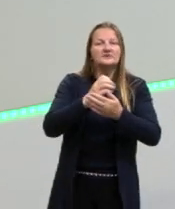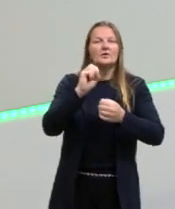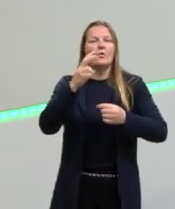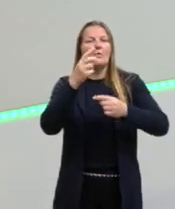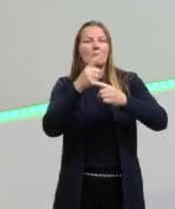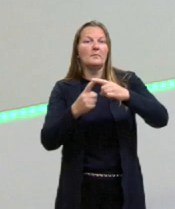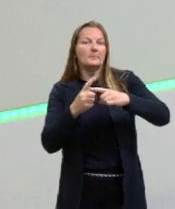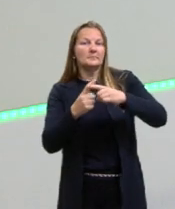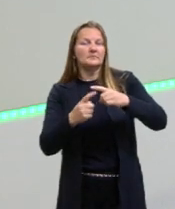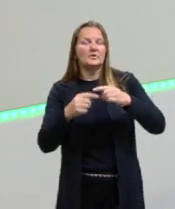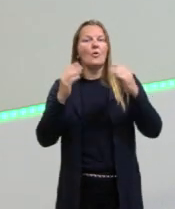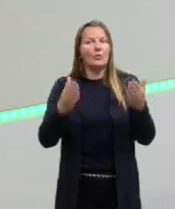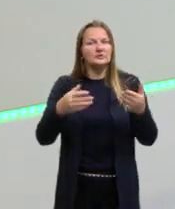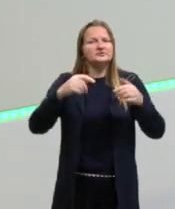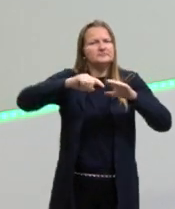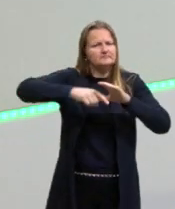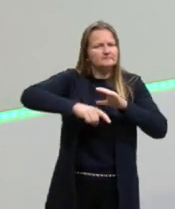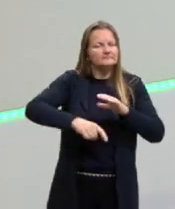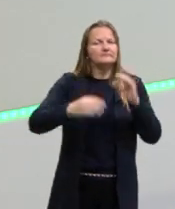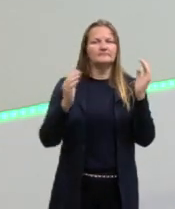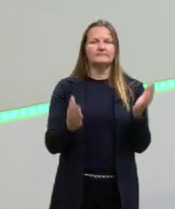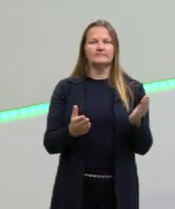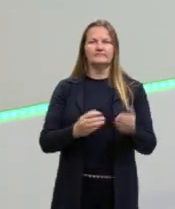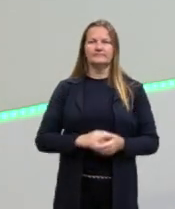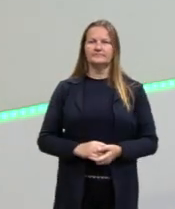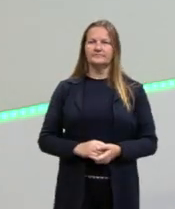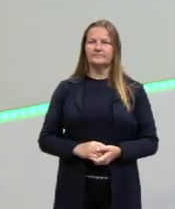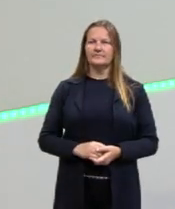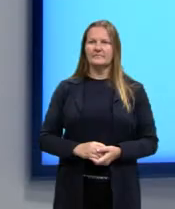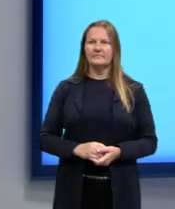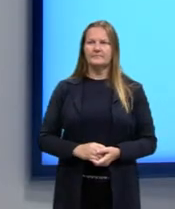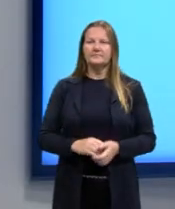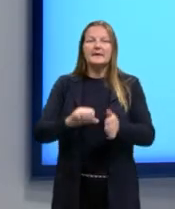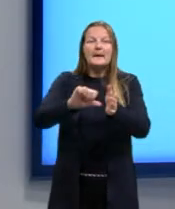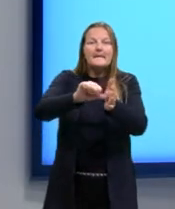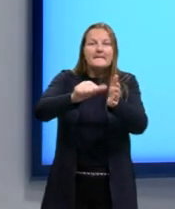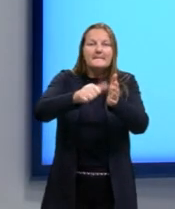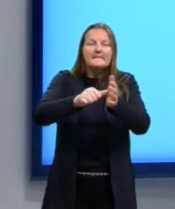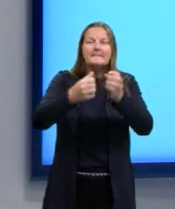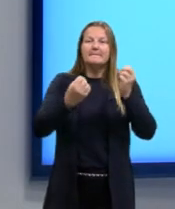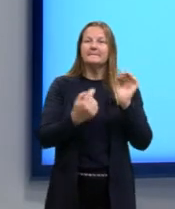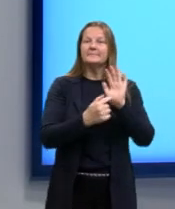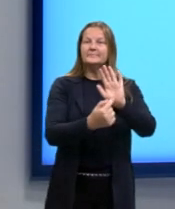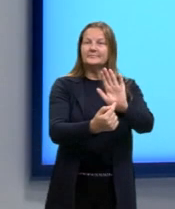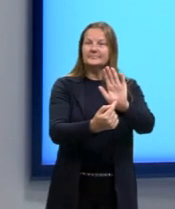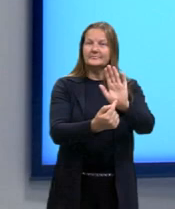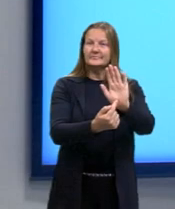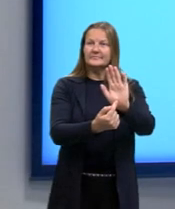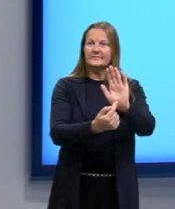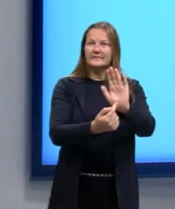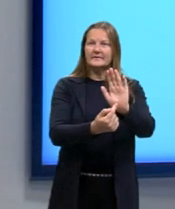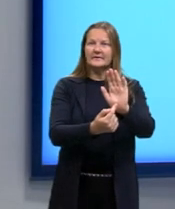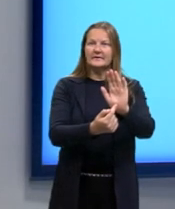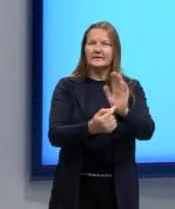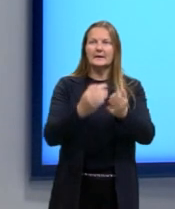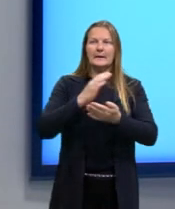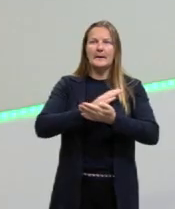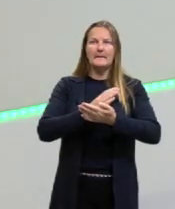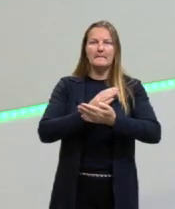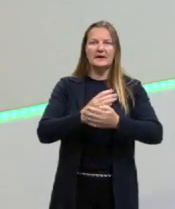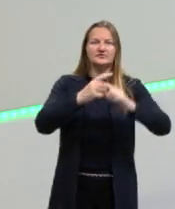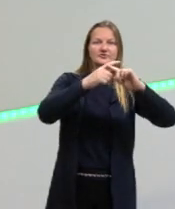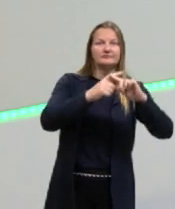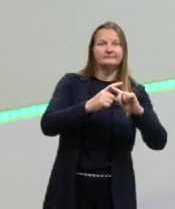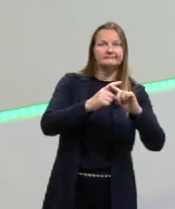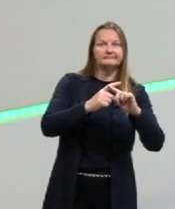Então nós vamos trabalhar na nossa aula agora primeira coisa que que eu trouxe para vocês então né média versus